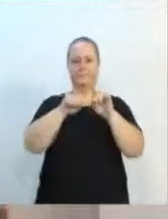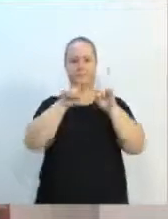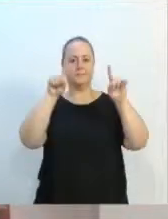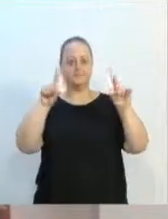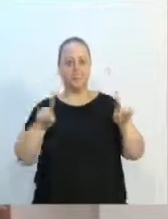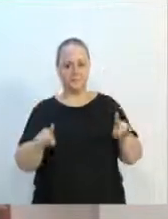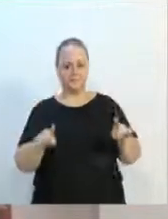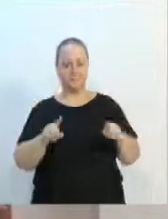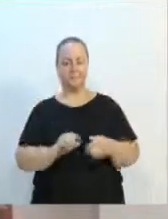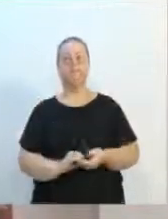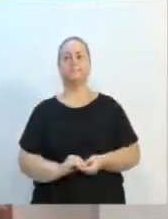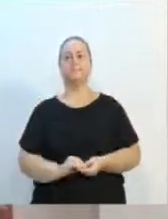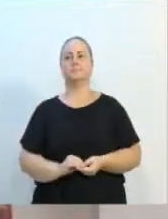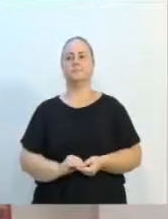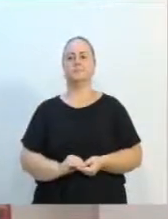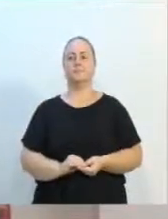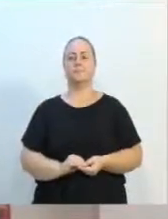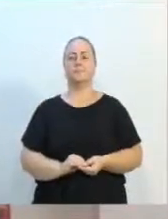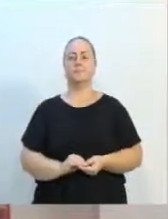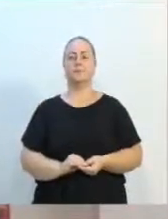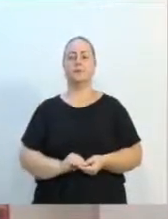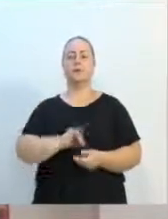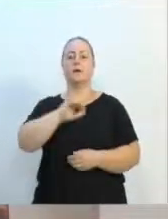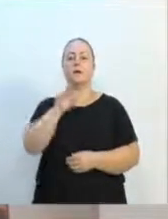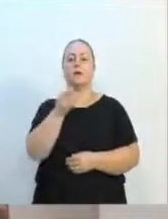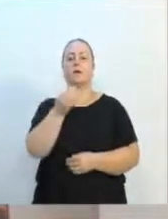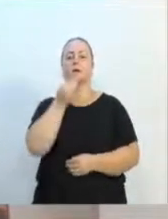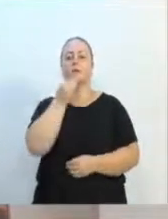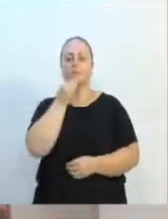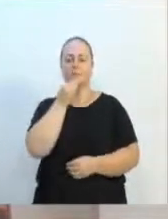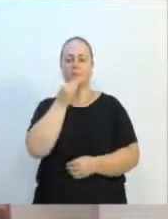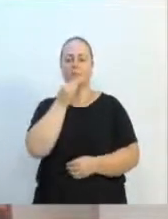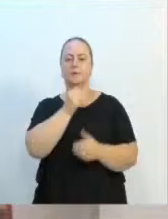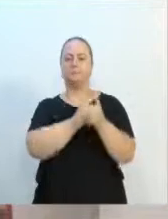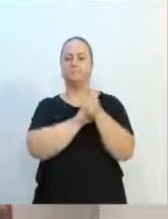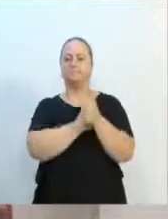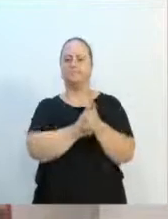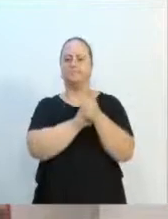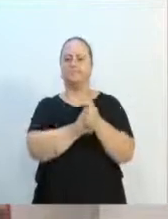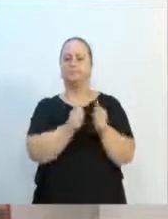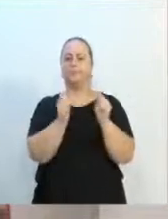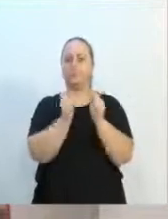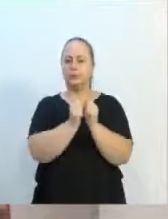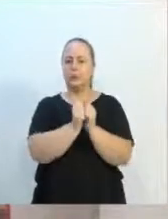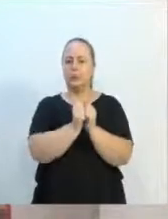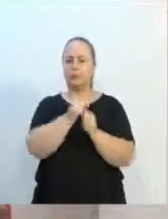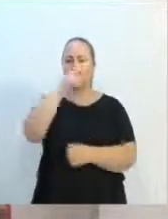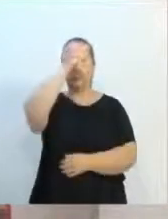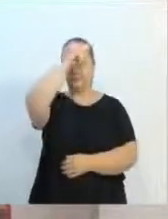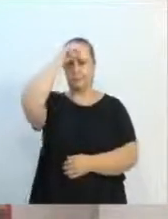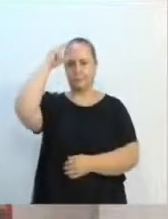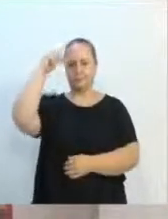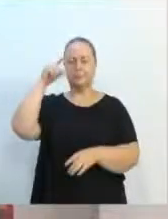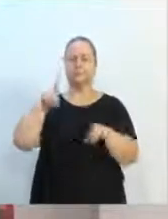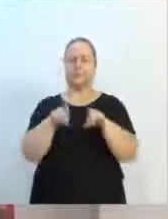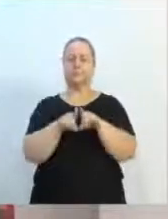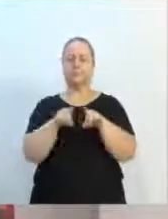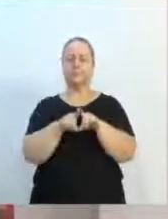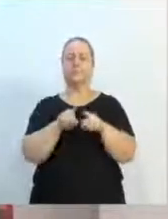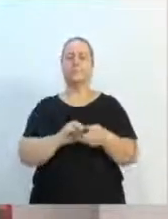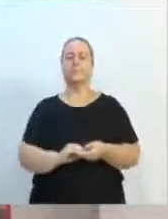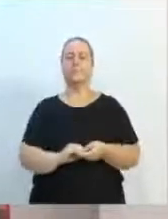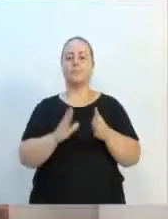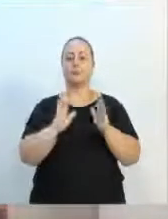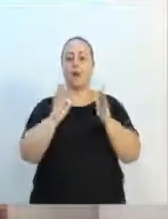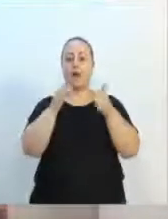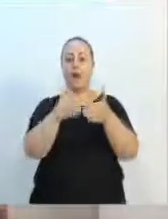Na manhã de hoje, tive a oportunidade de acompanhar, inclusive com Vossa Excelência, o prefeito e algumas outras autoridades, a abertura do terceiro Fórum